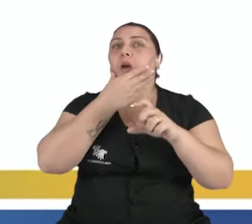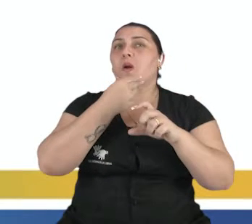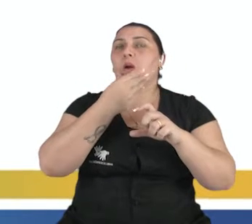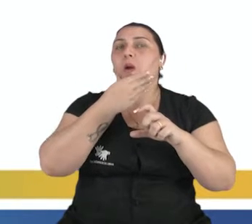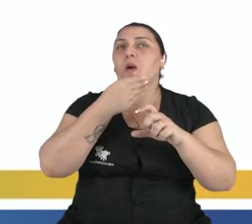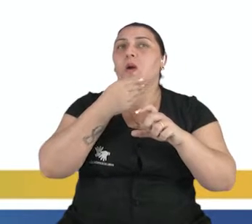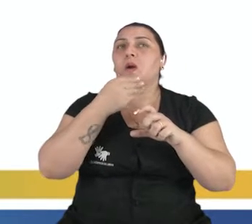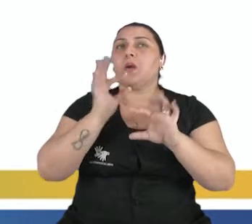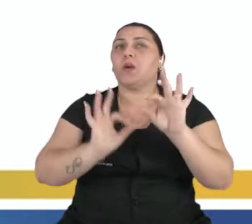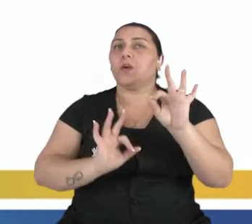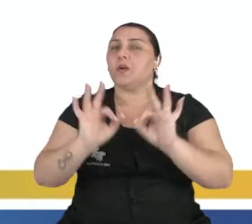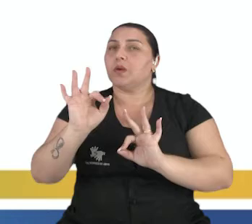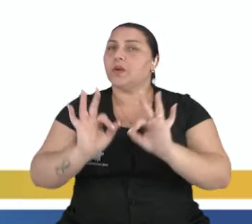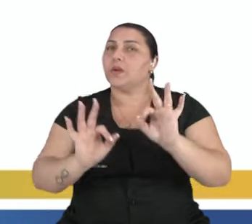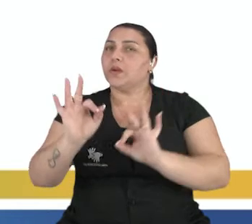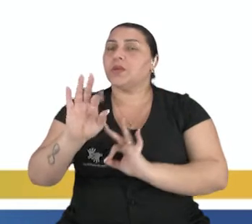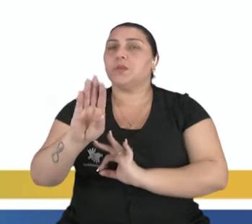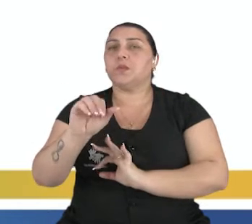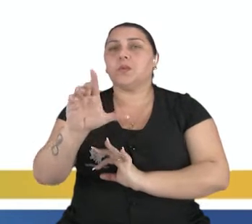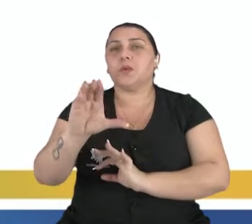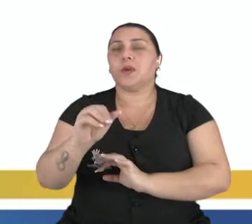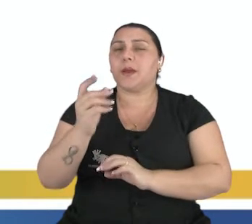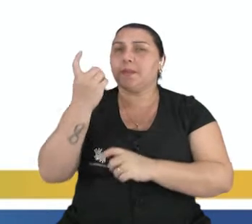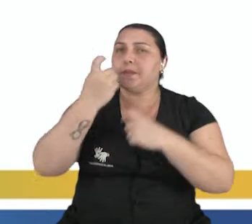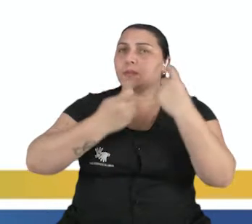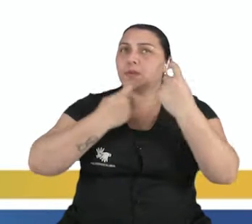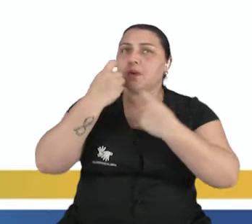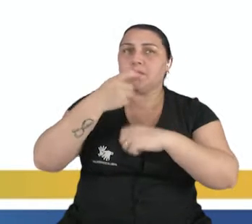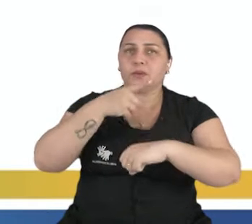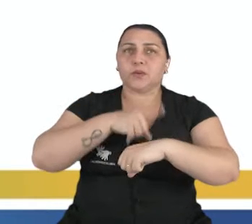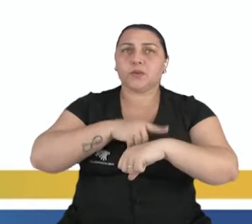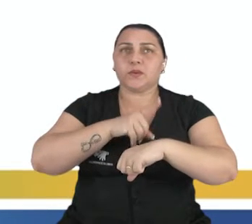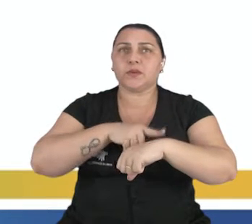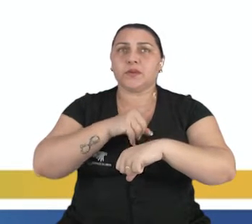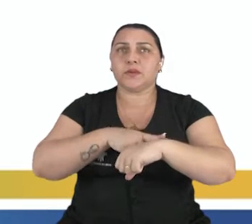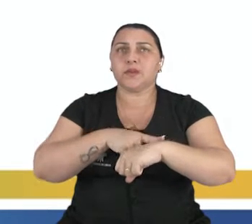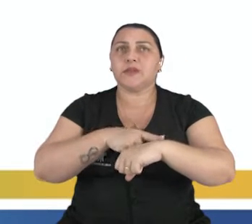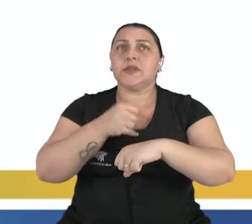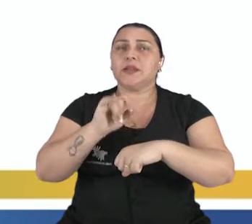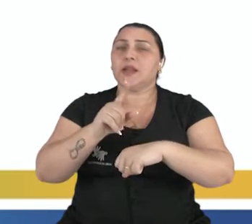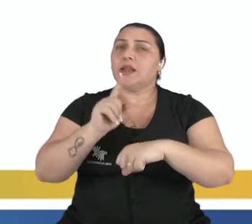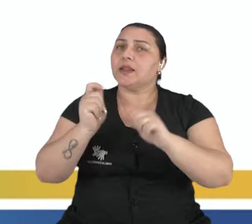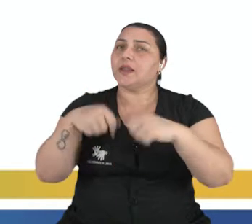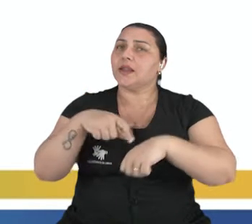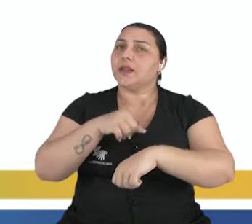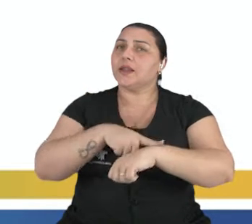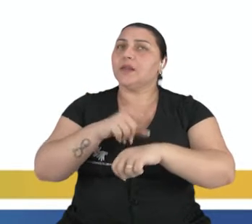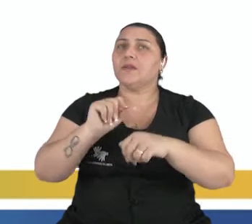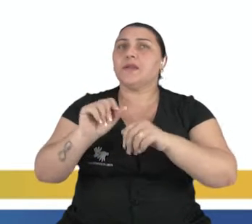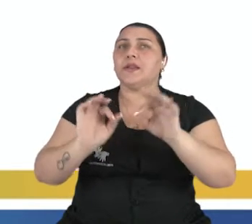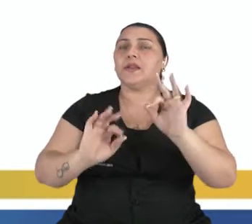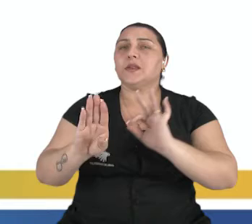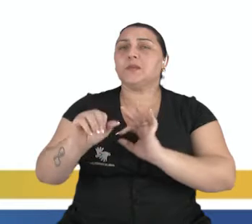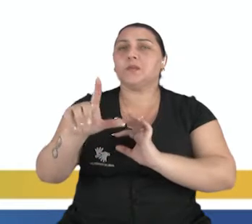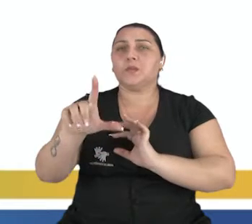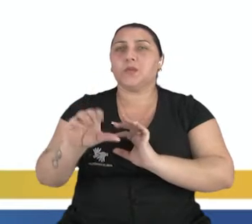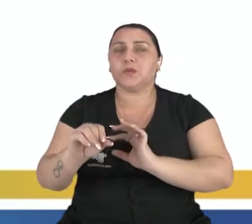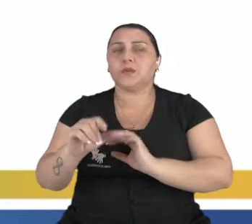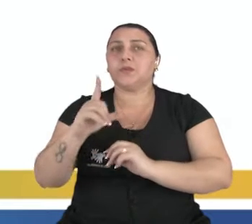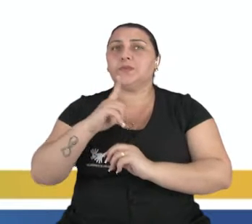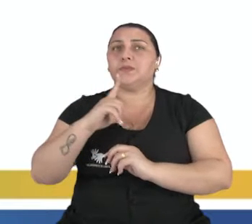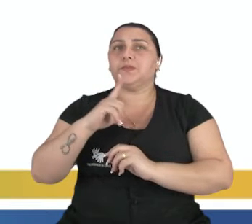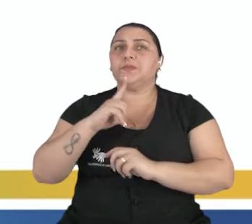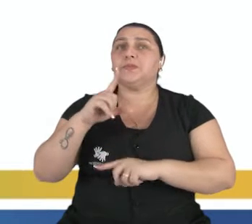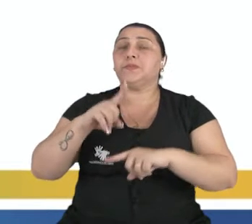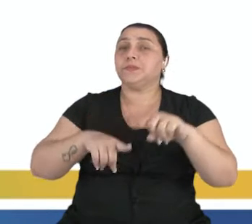está produzindo um bolo, e ele está preocupado com o tempo, para ver se vai dar tempo de fazer esse bolo, né? Então, nós temos aqui